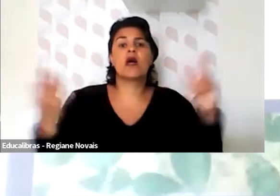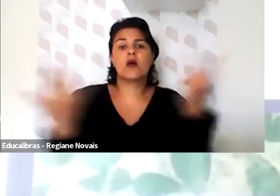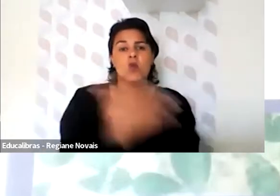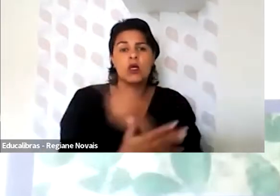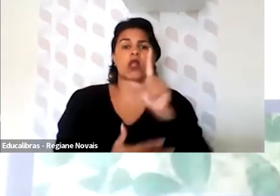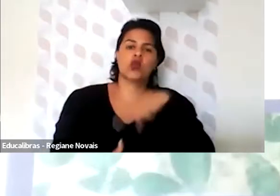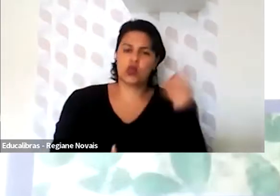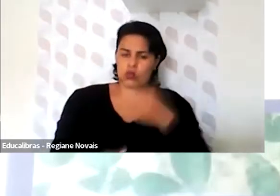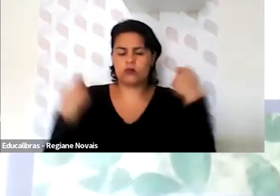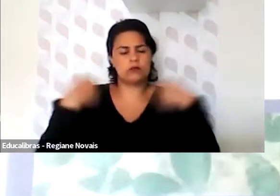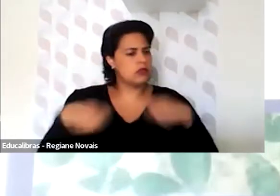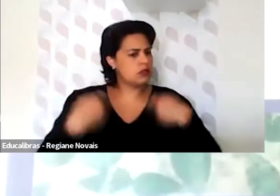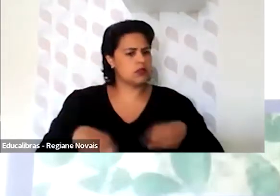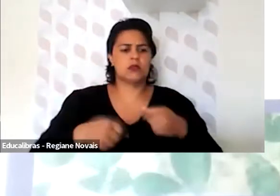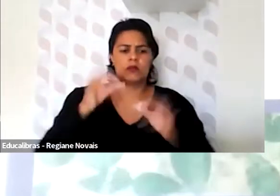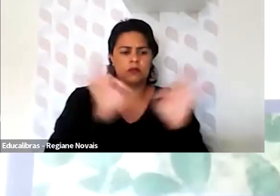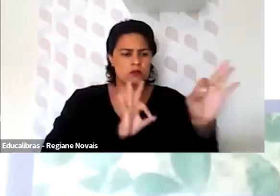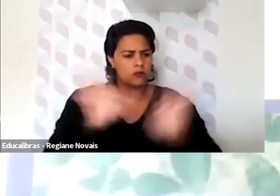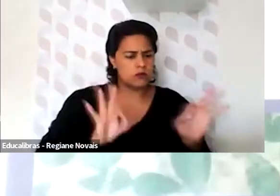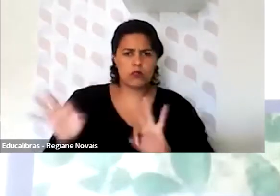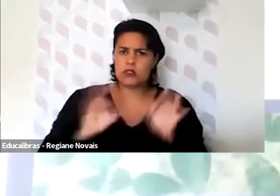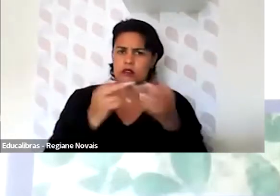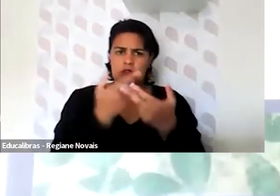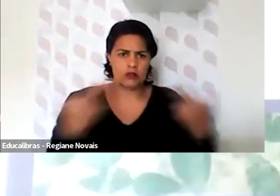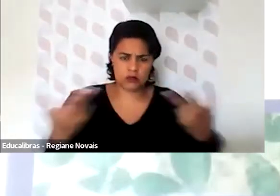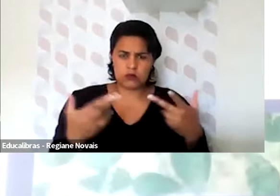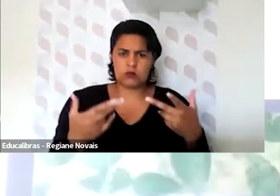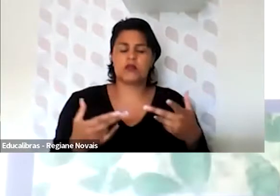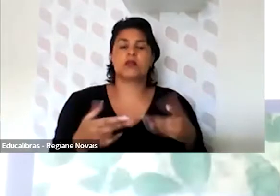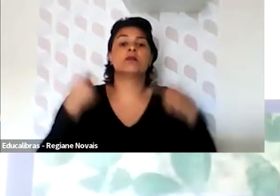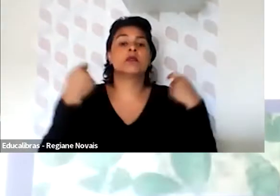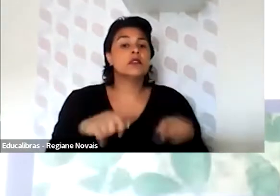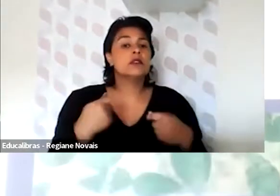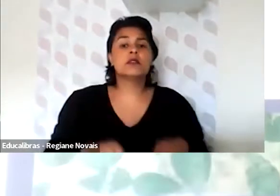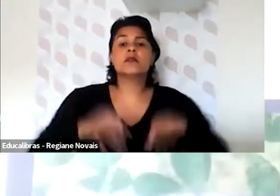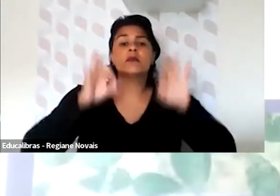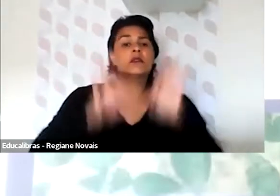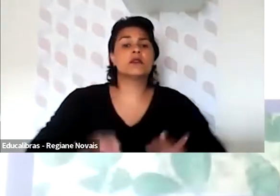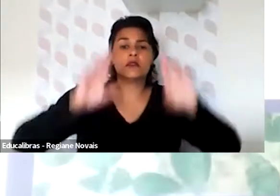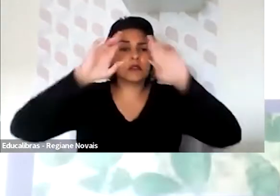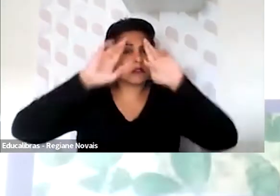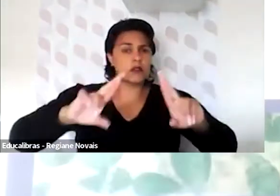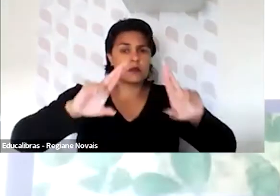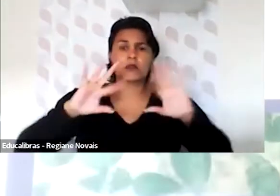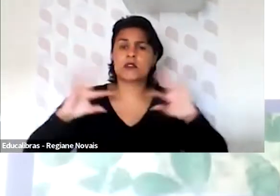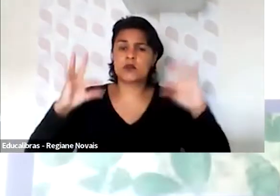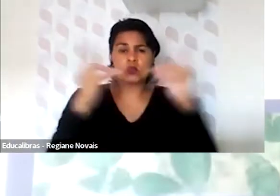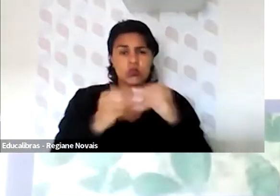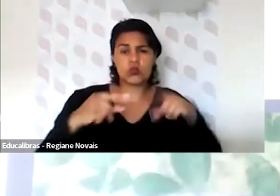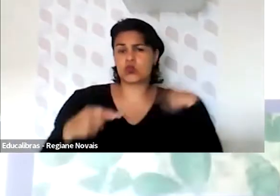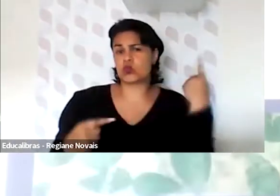precisa demarcar os territórios indígenas, né? Que nós precisamos respeitar aquilo que temos de